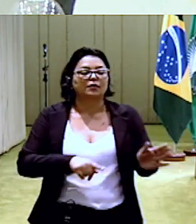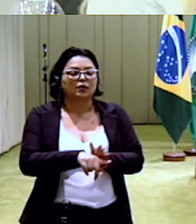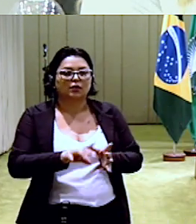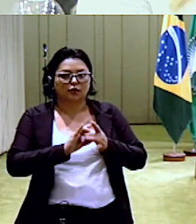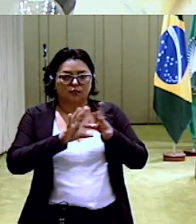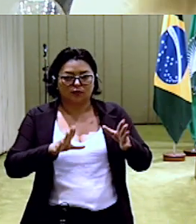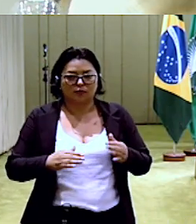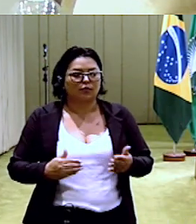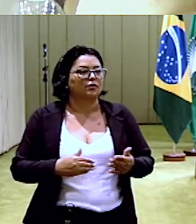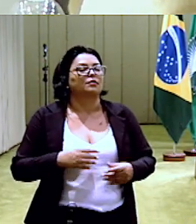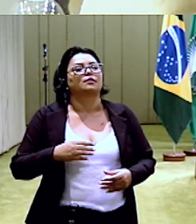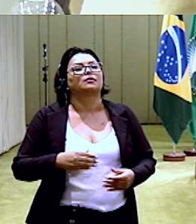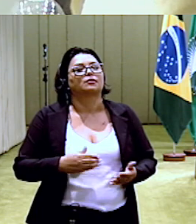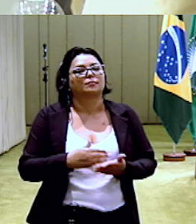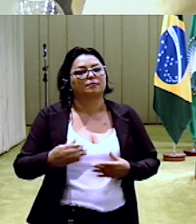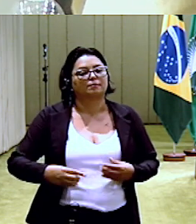Vamos ver.